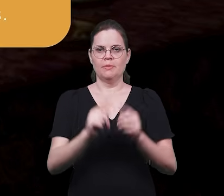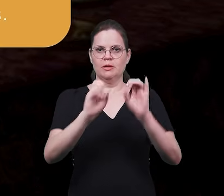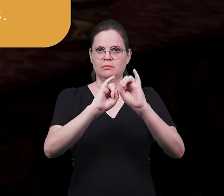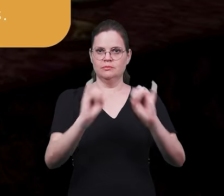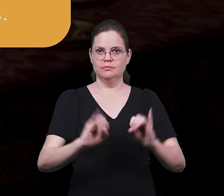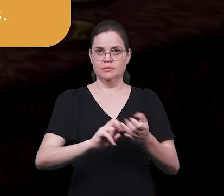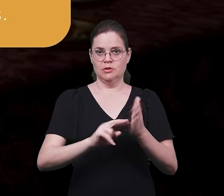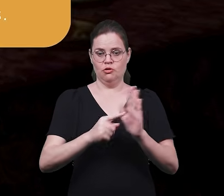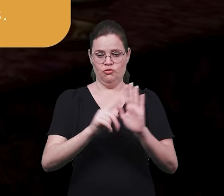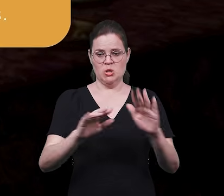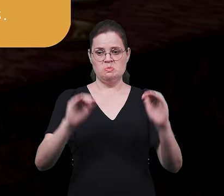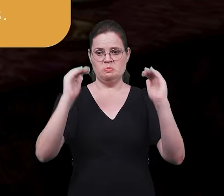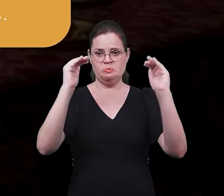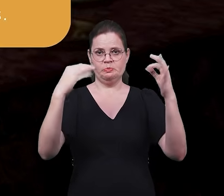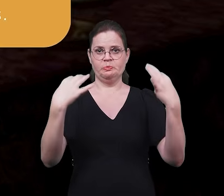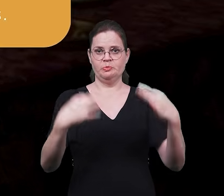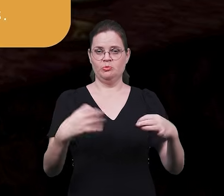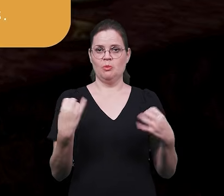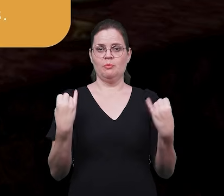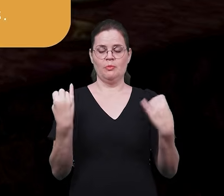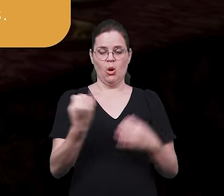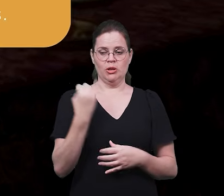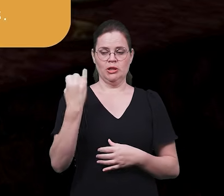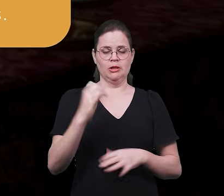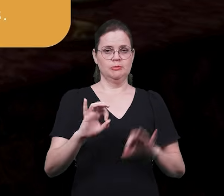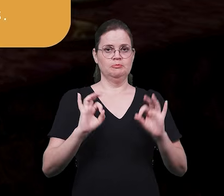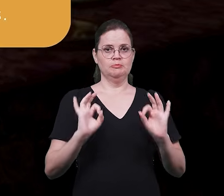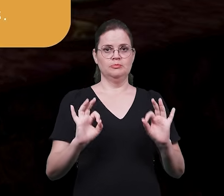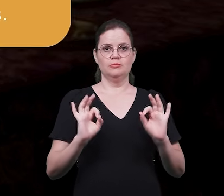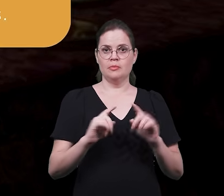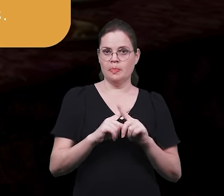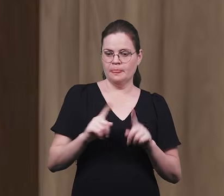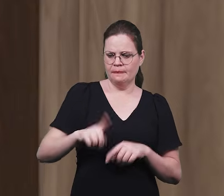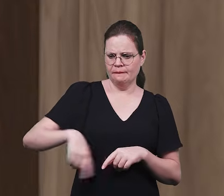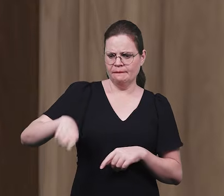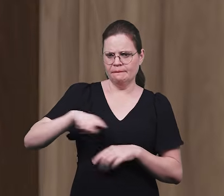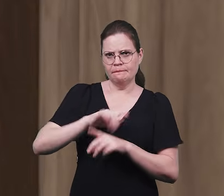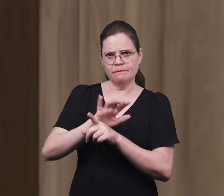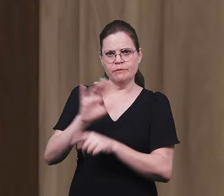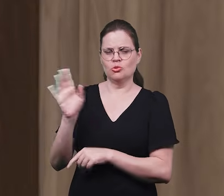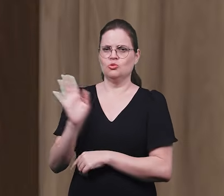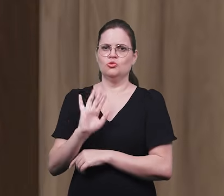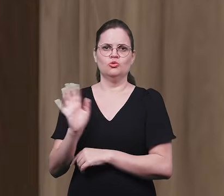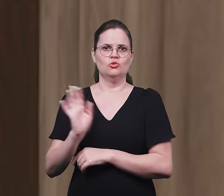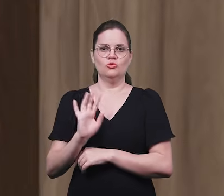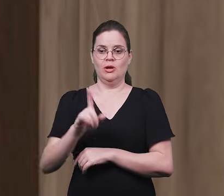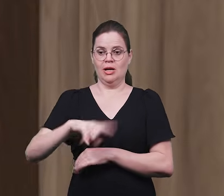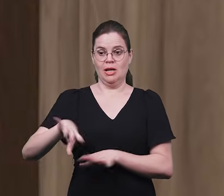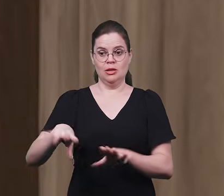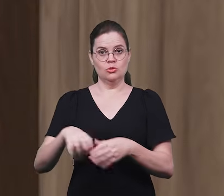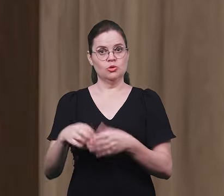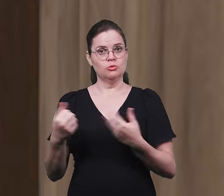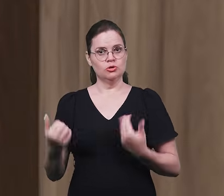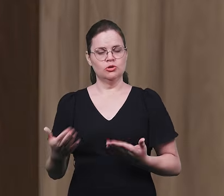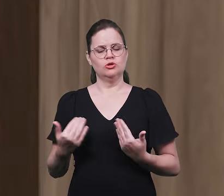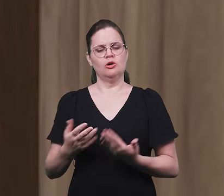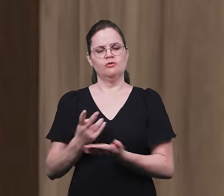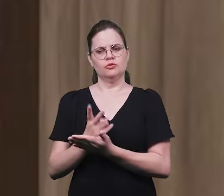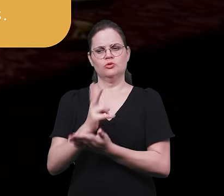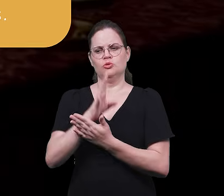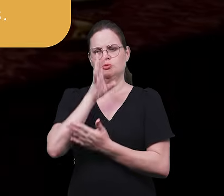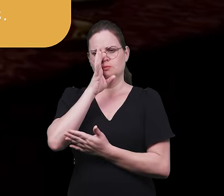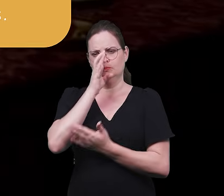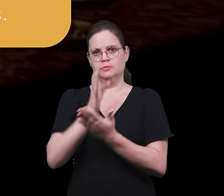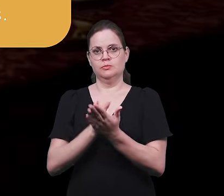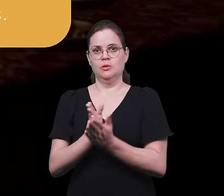seus deuses, você seria uma pessoa importante no reino. Mas isso não influenciou a vida deles. Diga-se de passagem,